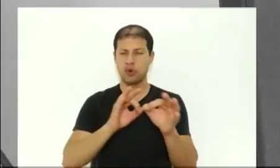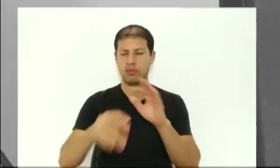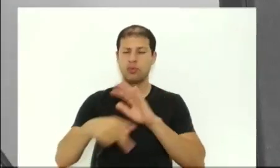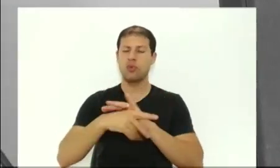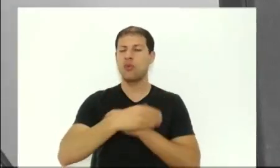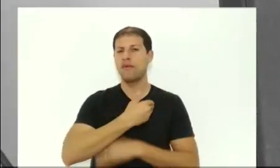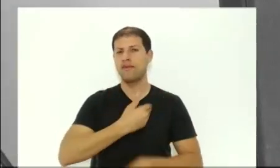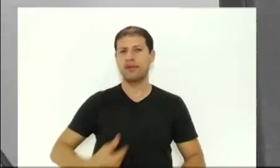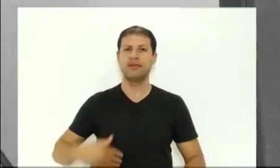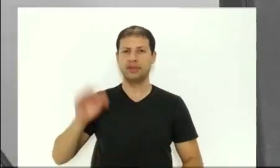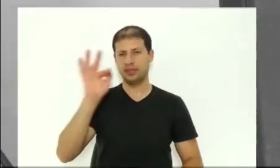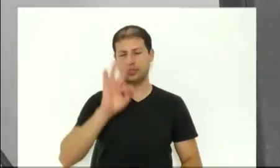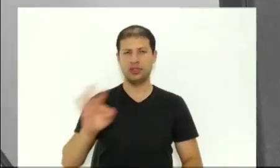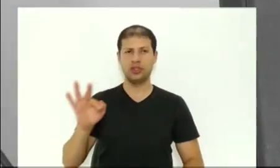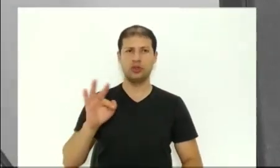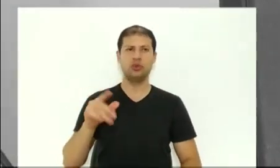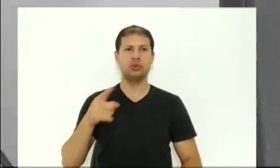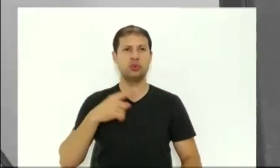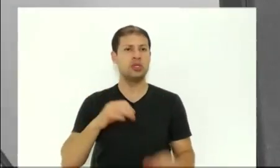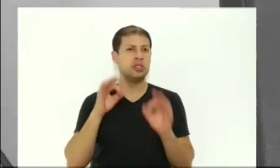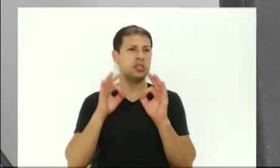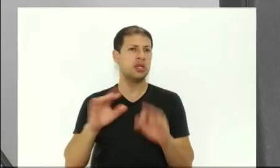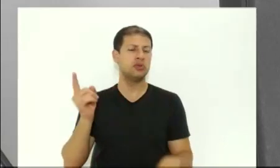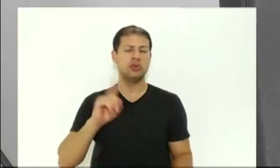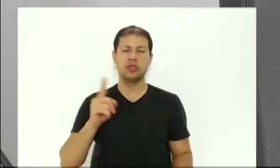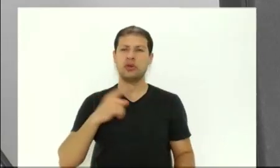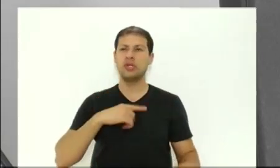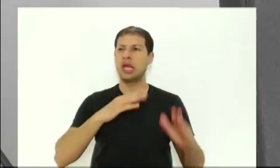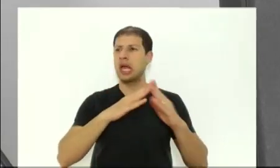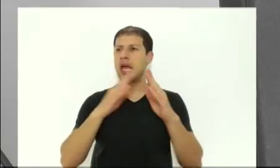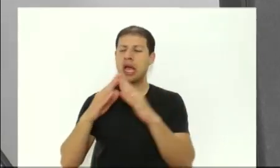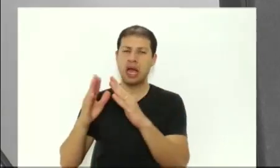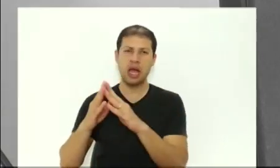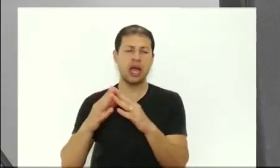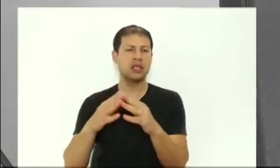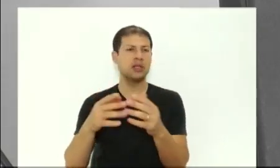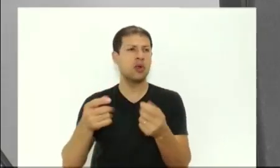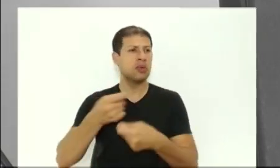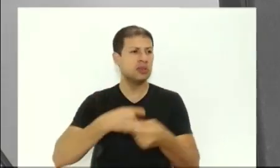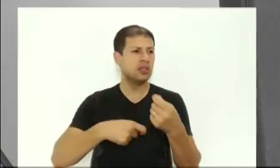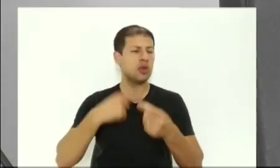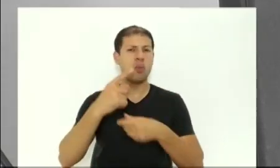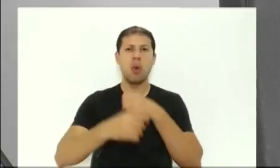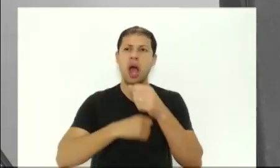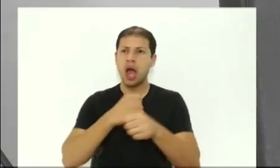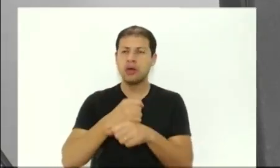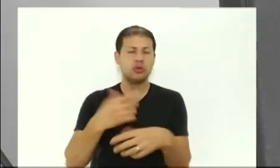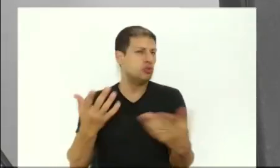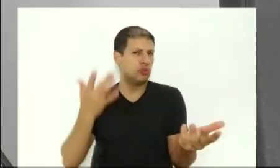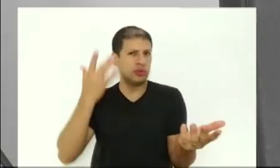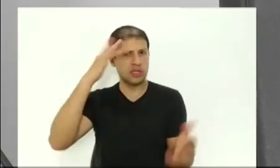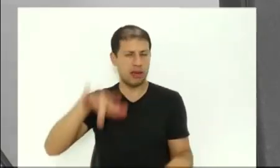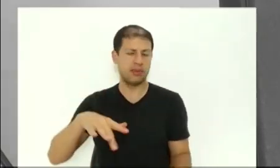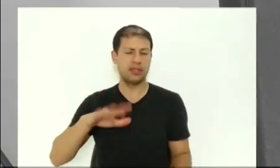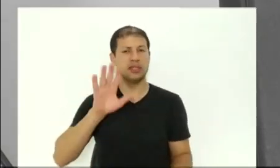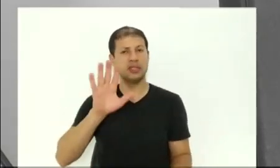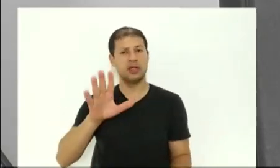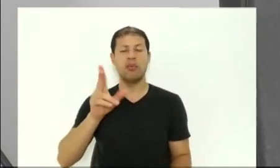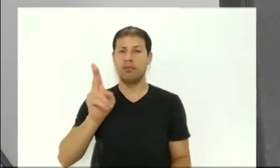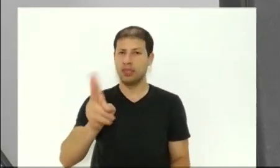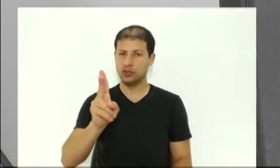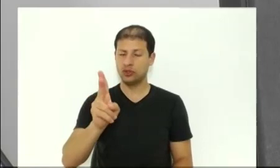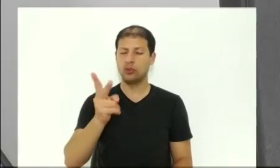não temos a certeza de quantos imóveis serão comercializados por ano. Por precaução, foram mantidos os